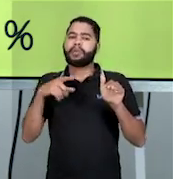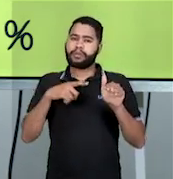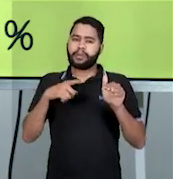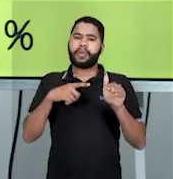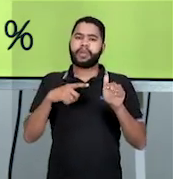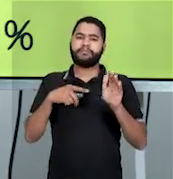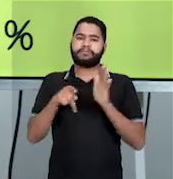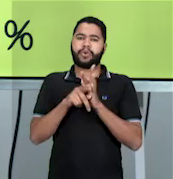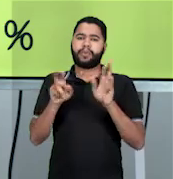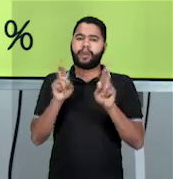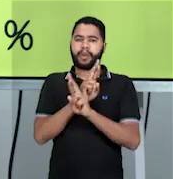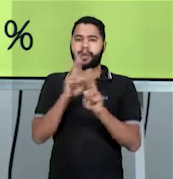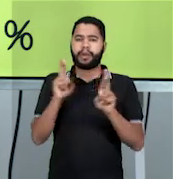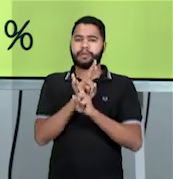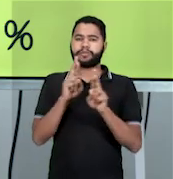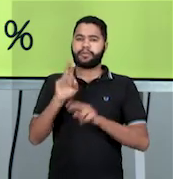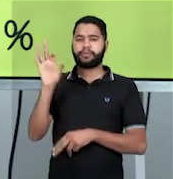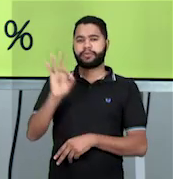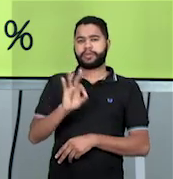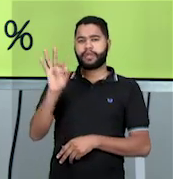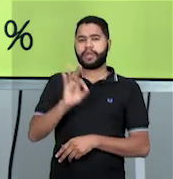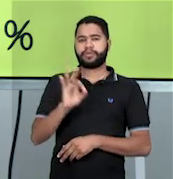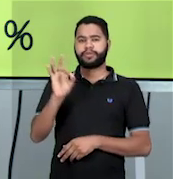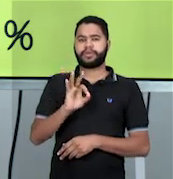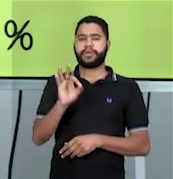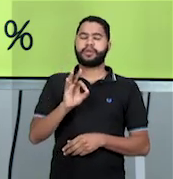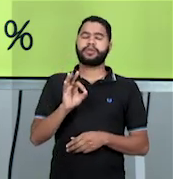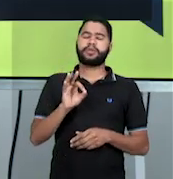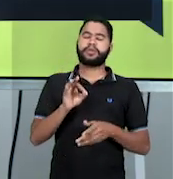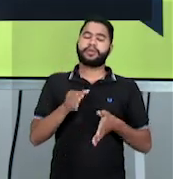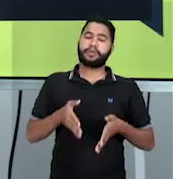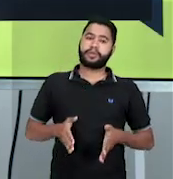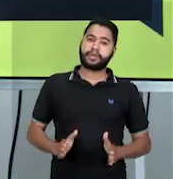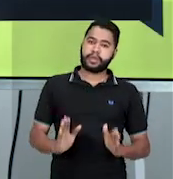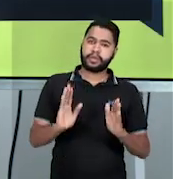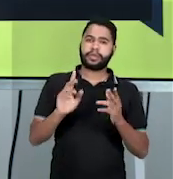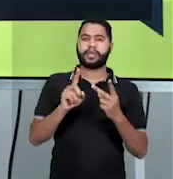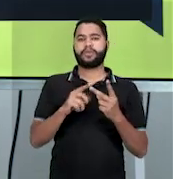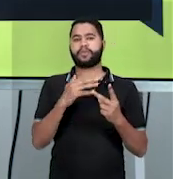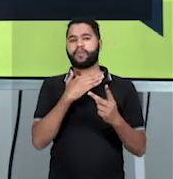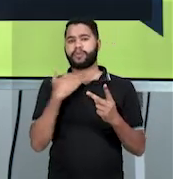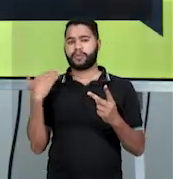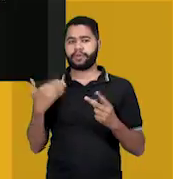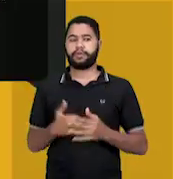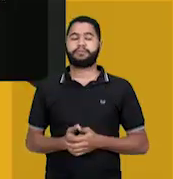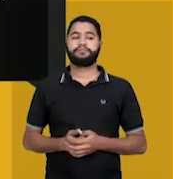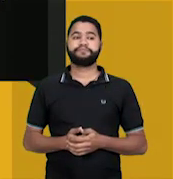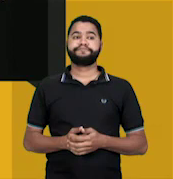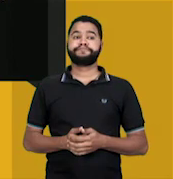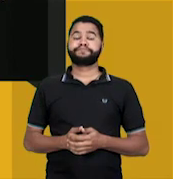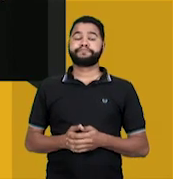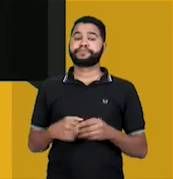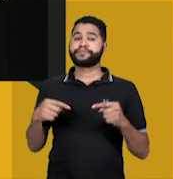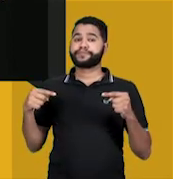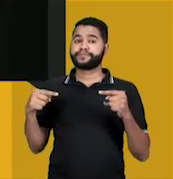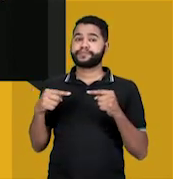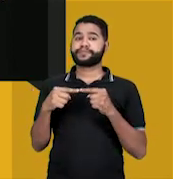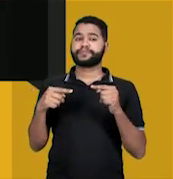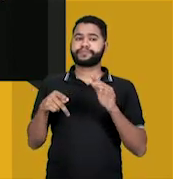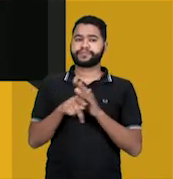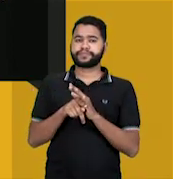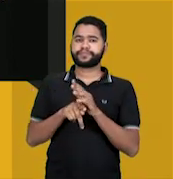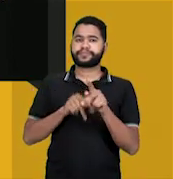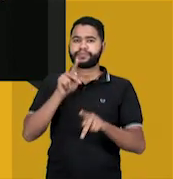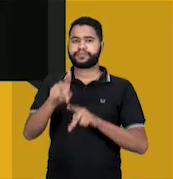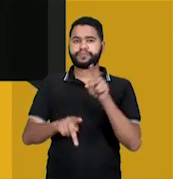relação justamente com essa taxa de natalidade e taxa de mortalidade. Tá bom? Bom, aqui de acordo com o Fundo de População